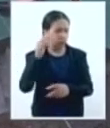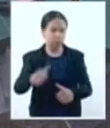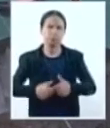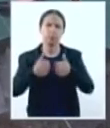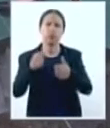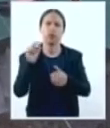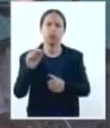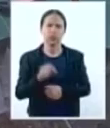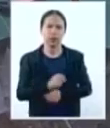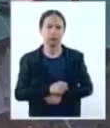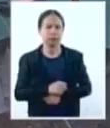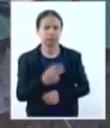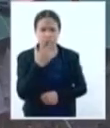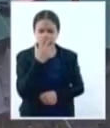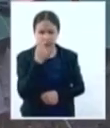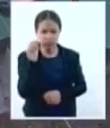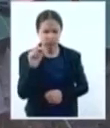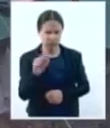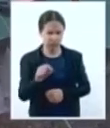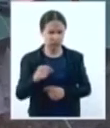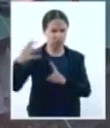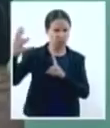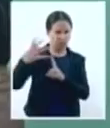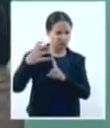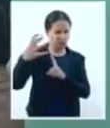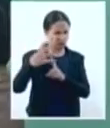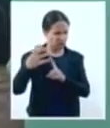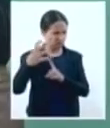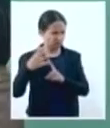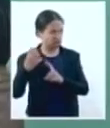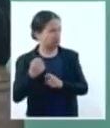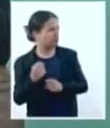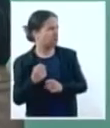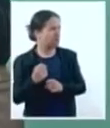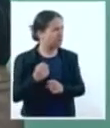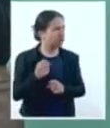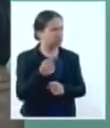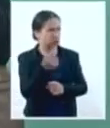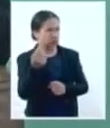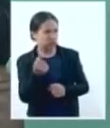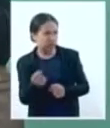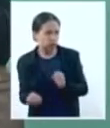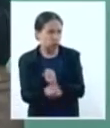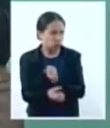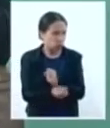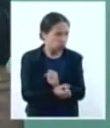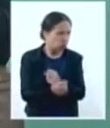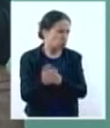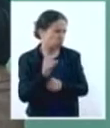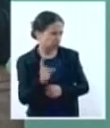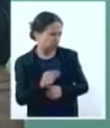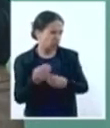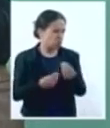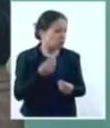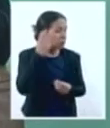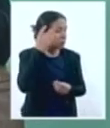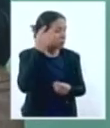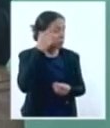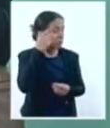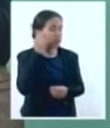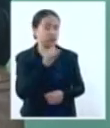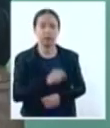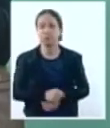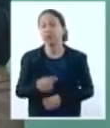para o seu grupo político ou para o grupo político do Brasil? Sim, e é uma preocupação que é louvável. Né? Eu sou a favor, estou batalhando